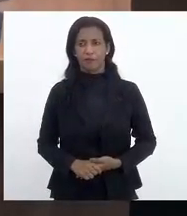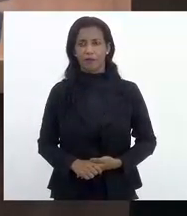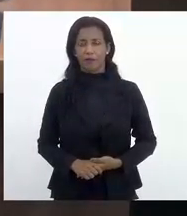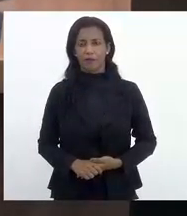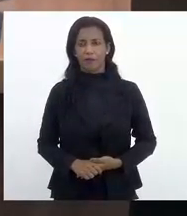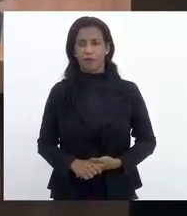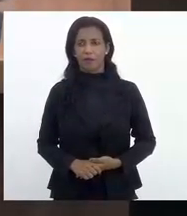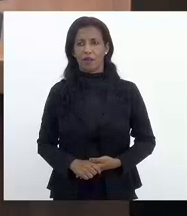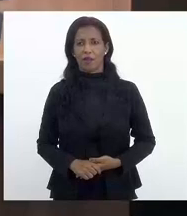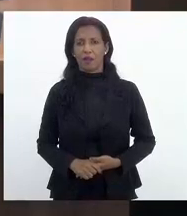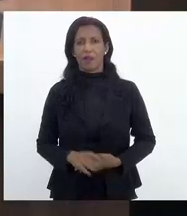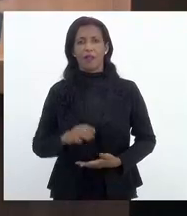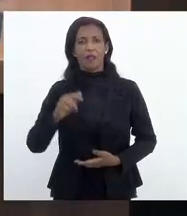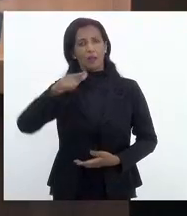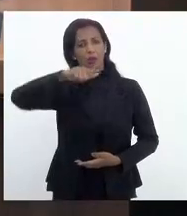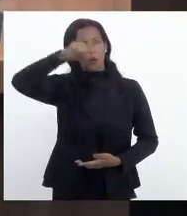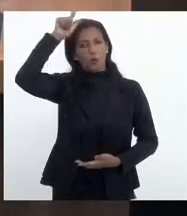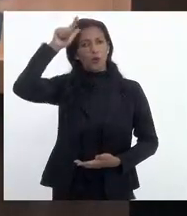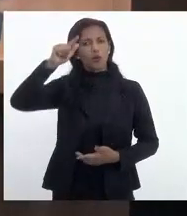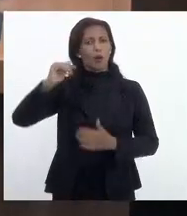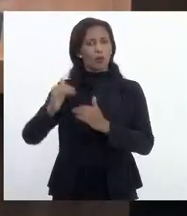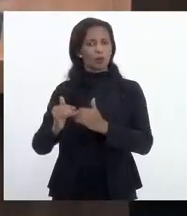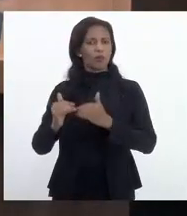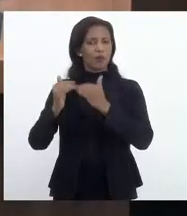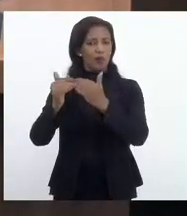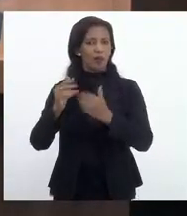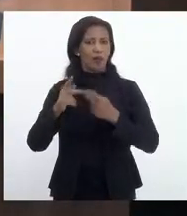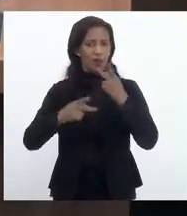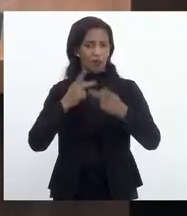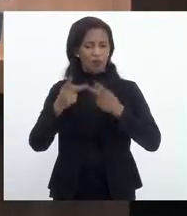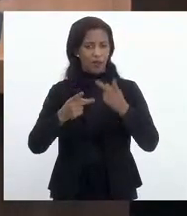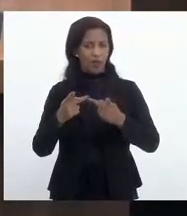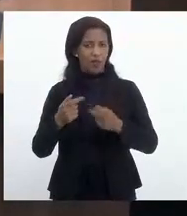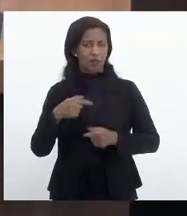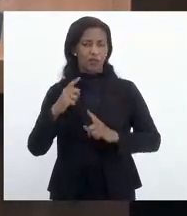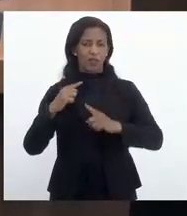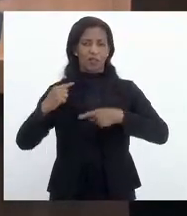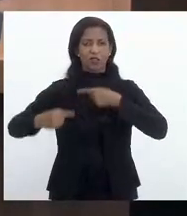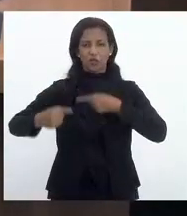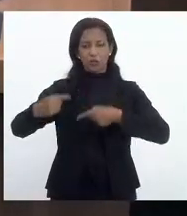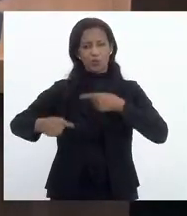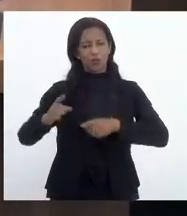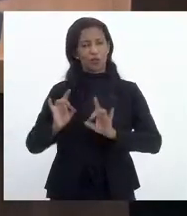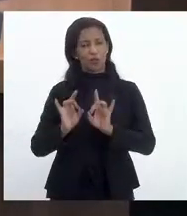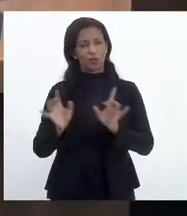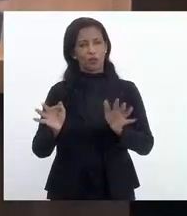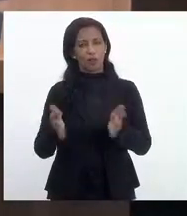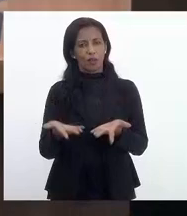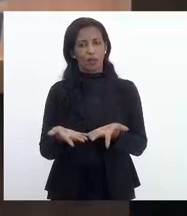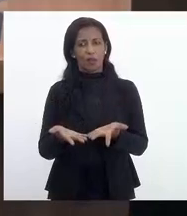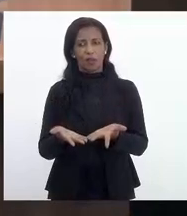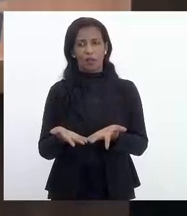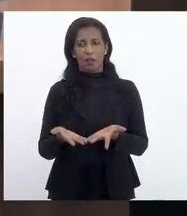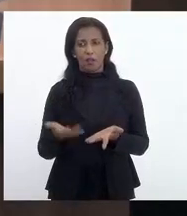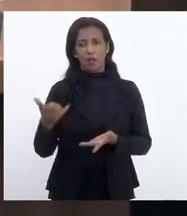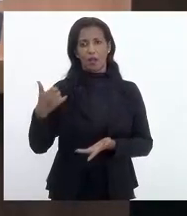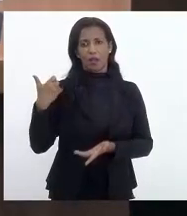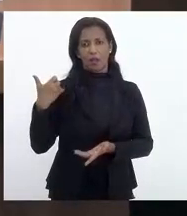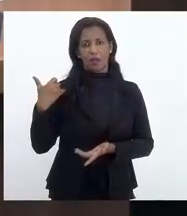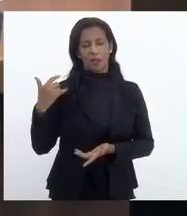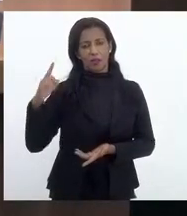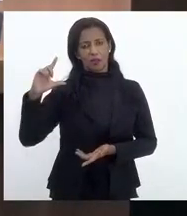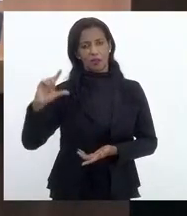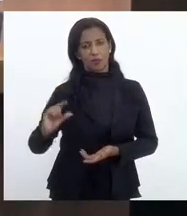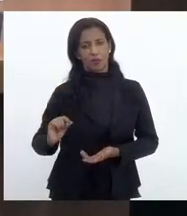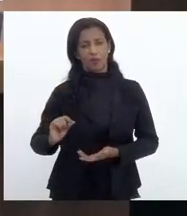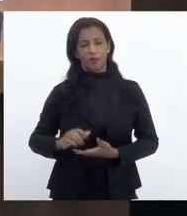fala do deputado Luiz Paulo a gente aqui deveria estar a pena discutindo a questão da idade mínima